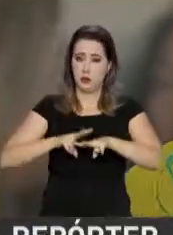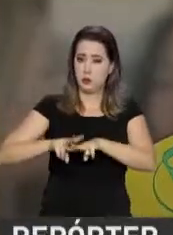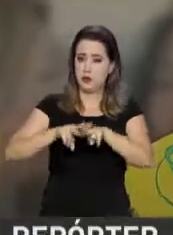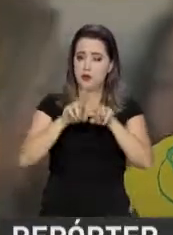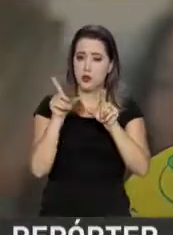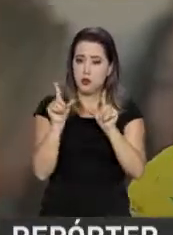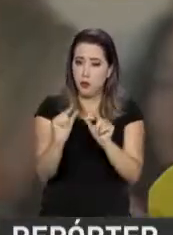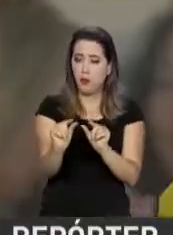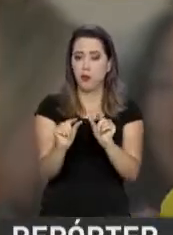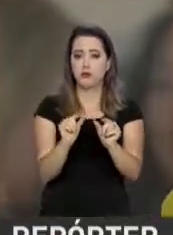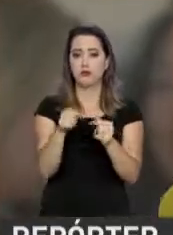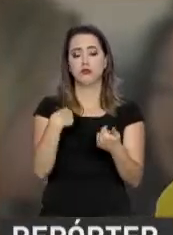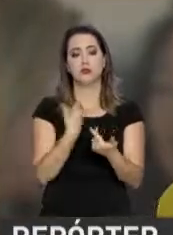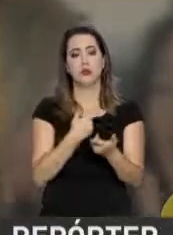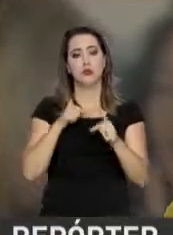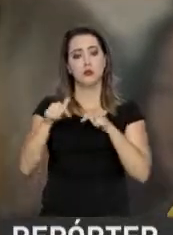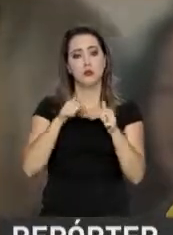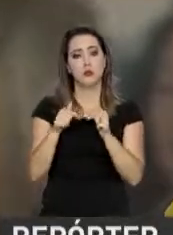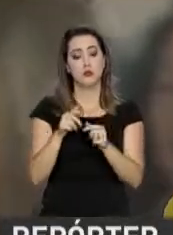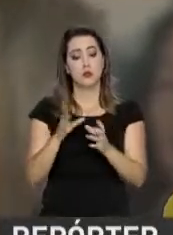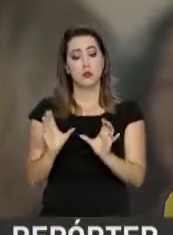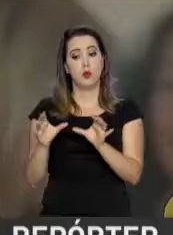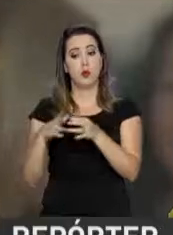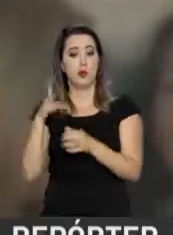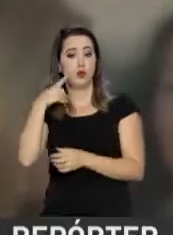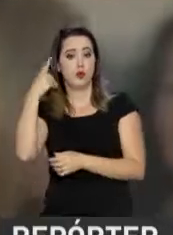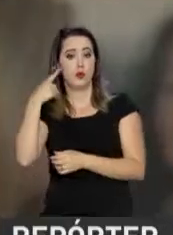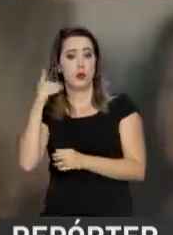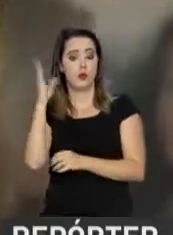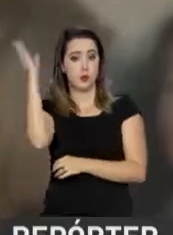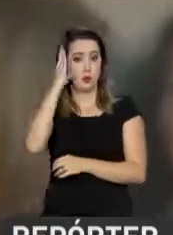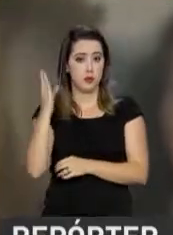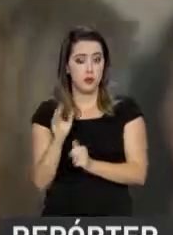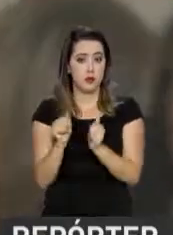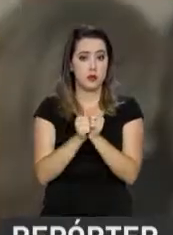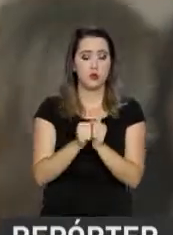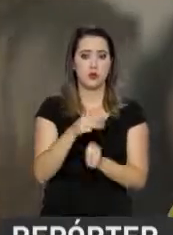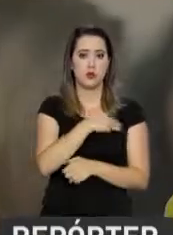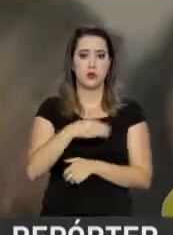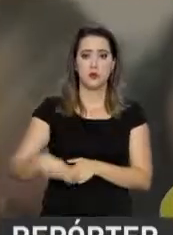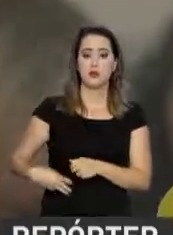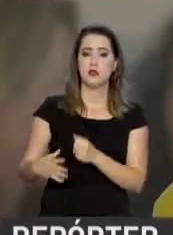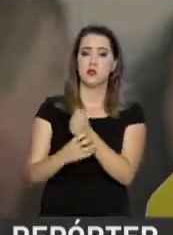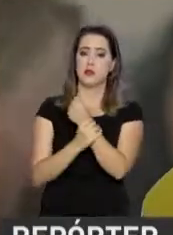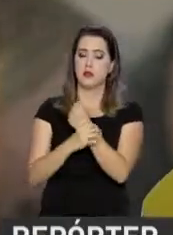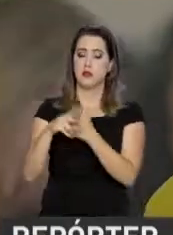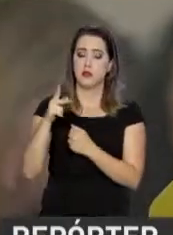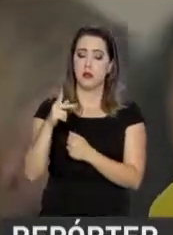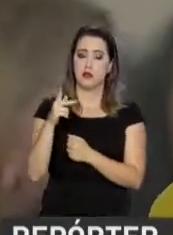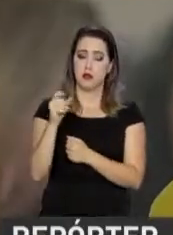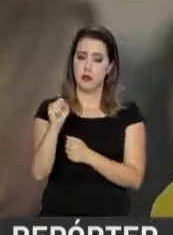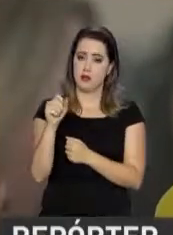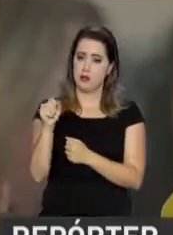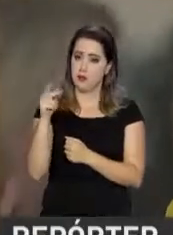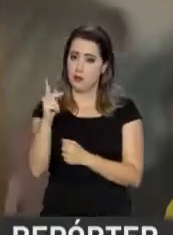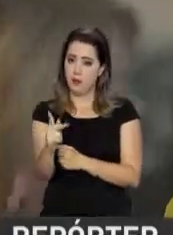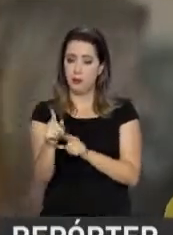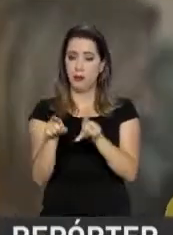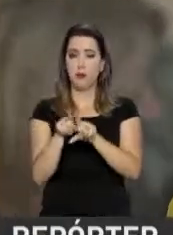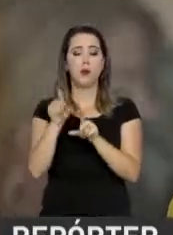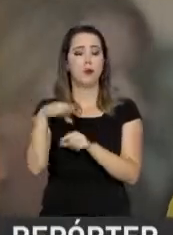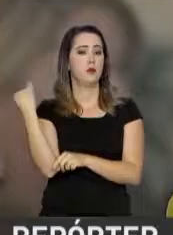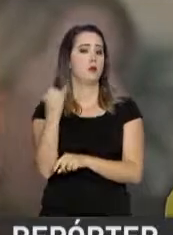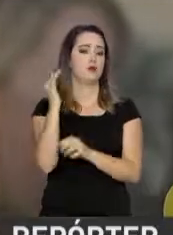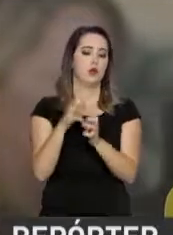que nós estamos fazendo com os defensores públicos do brasil eo ministério da segurança é fundamental para